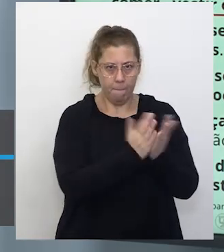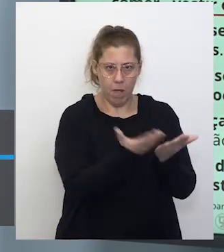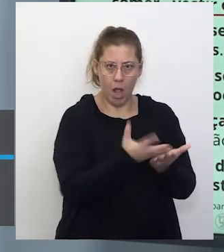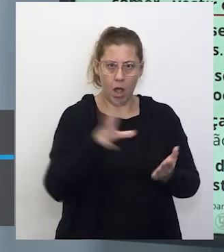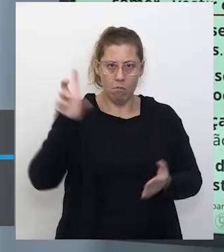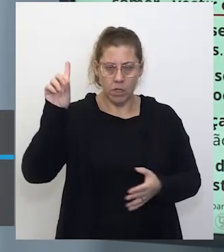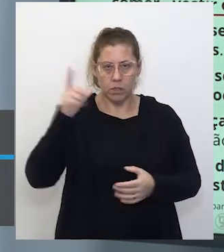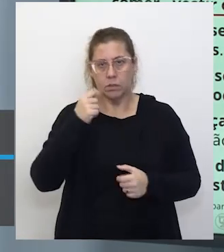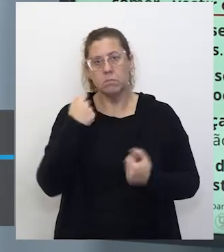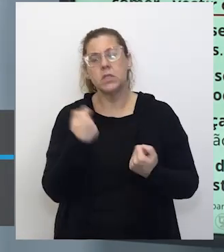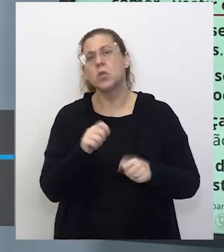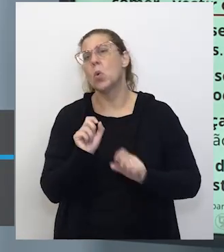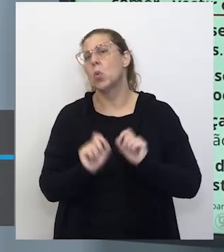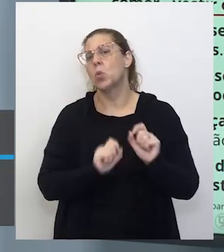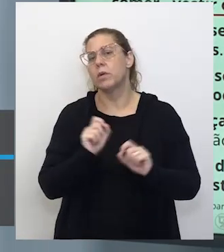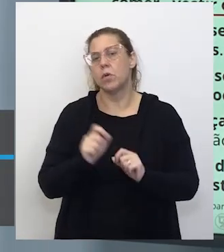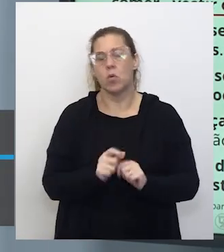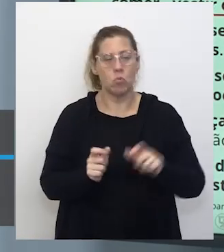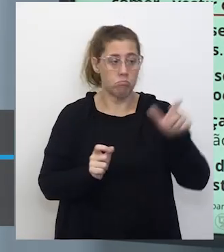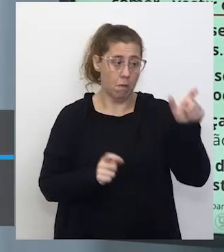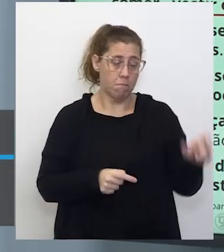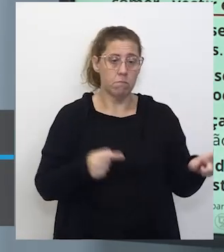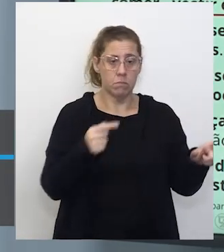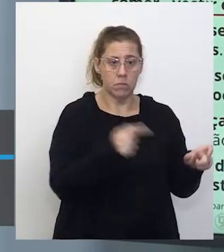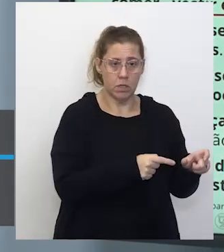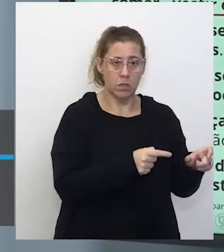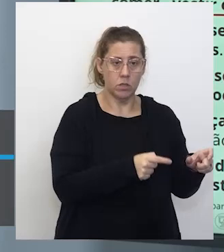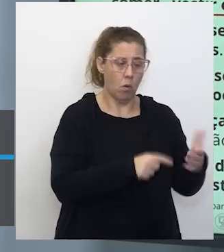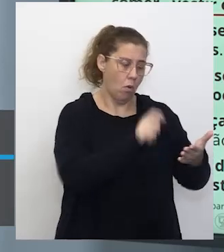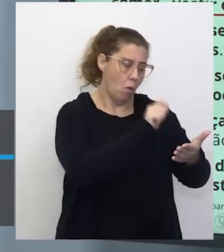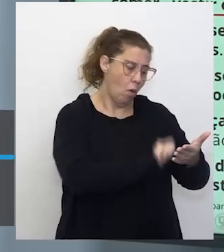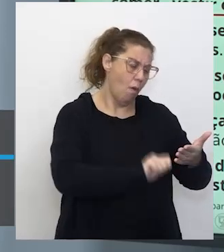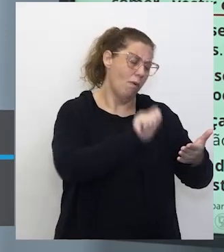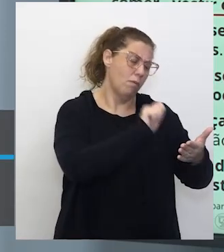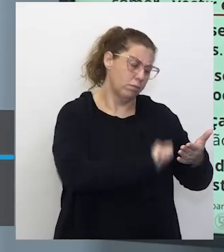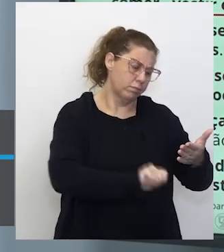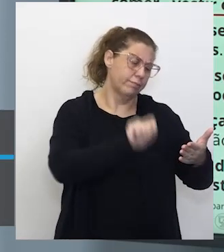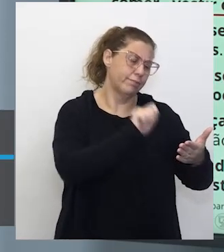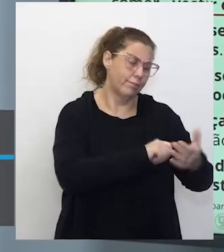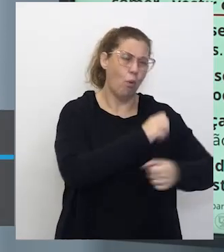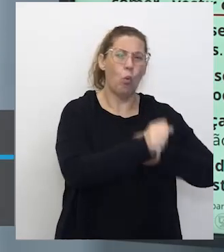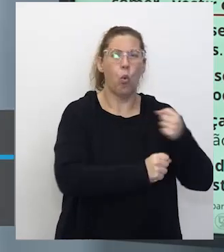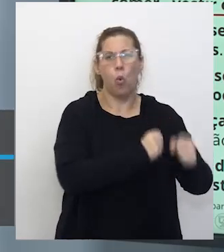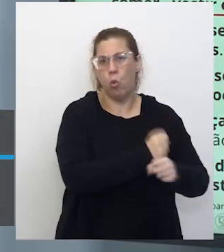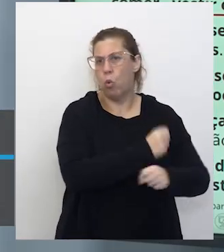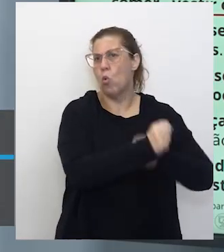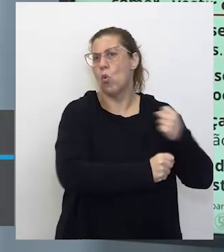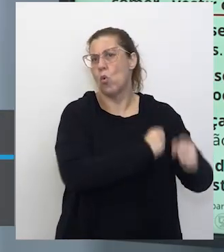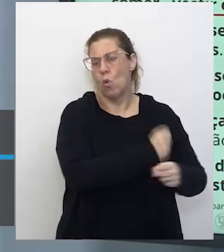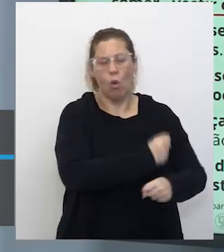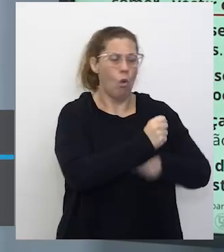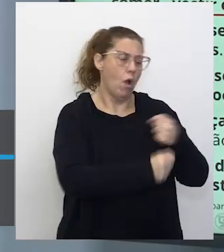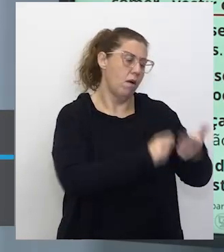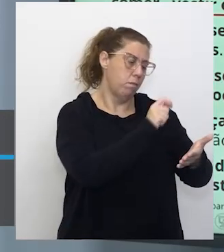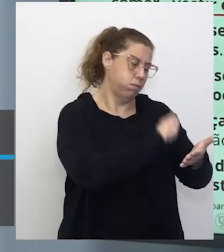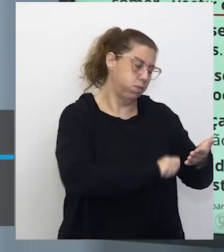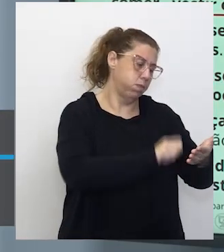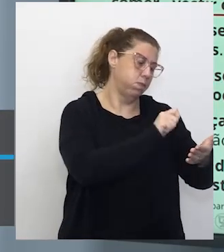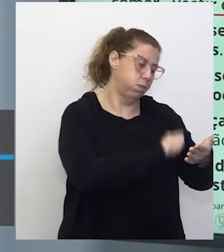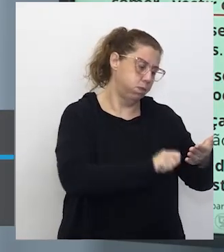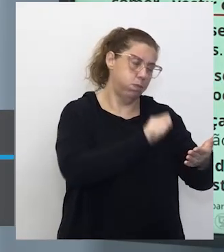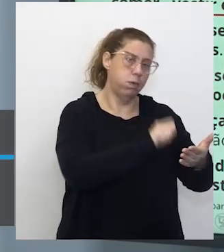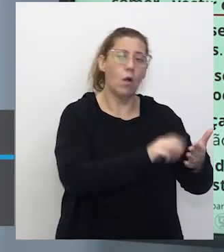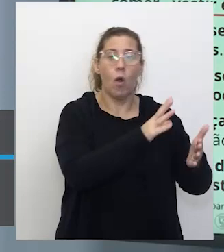foi necessário que uma pessoa passasse ali, meses, até anos, né, produzindo uma determinada